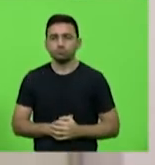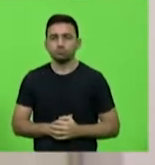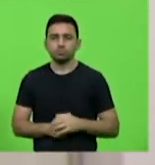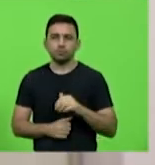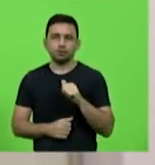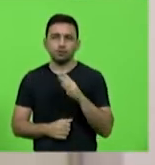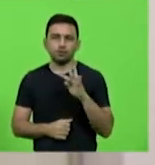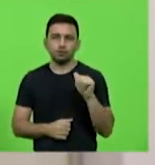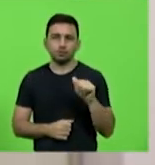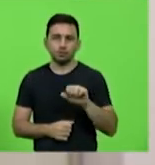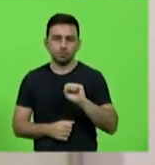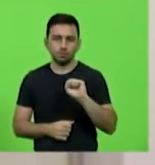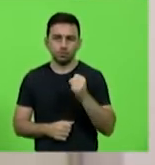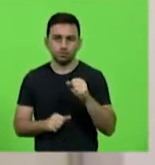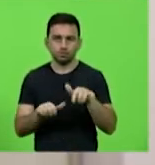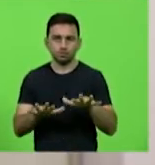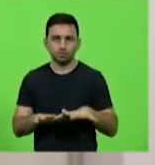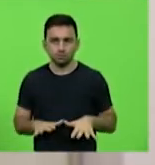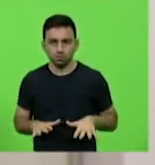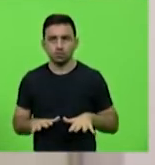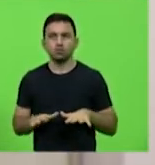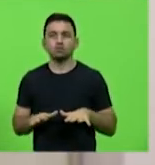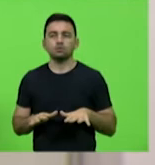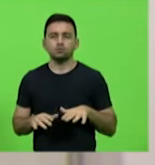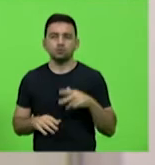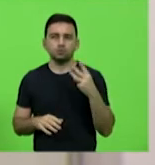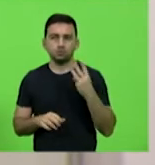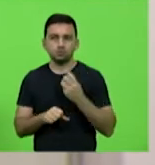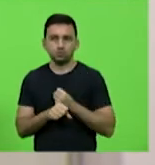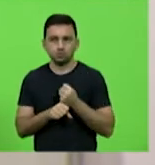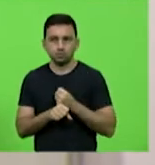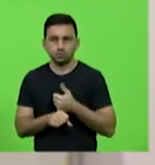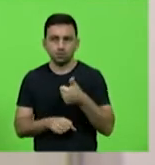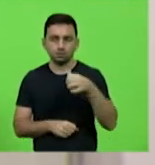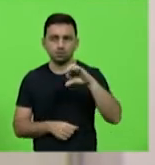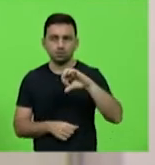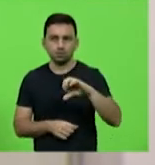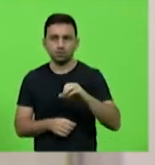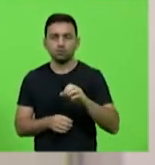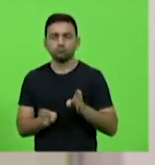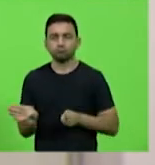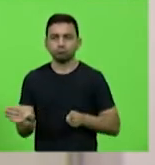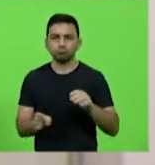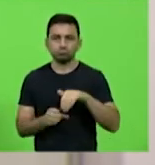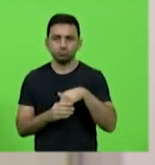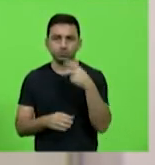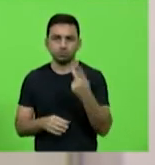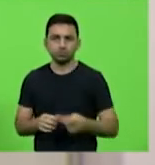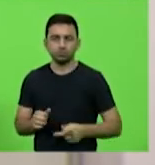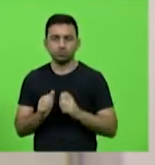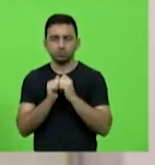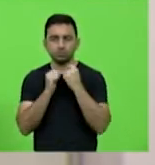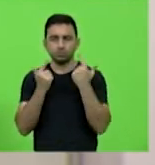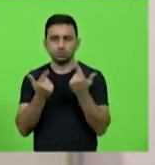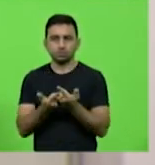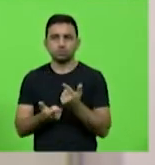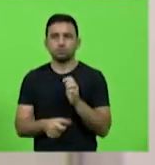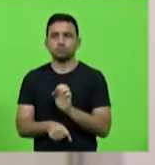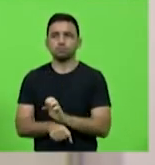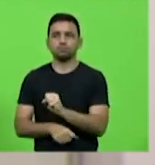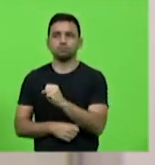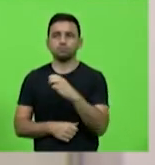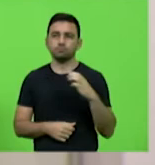Ata da 8ª sessão extraordinária da 3ª sessão legislativa da 19ª legislatura da Assembleia Legislativa do Estado de Santa